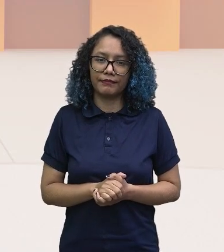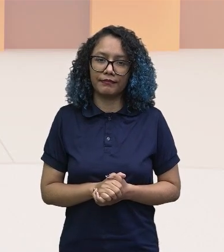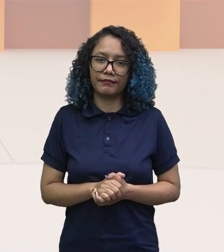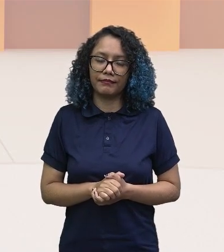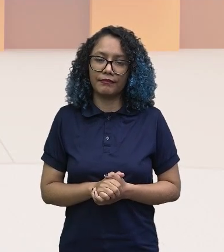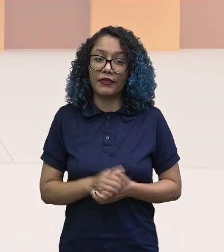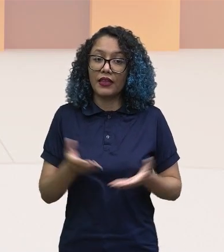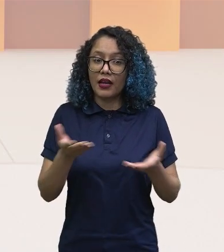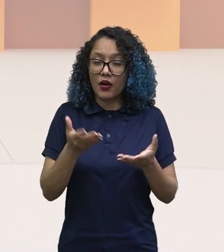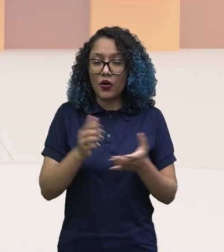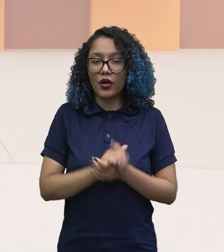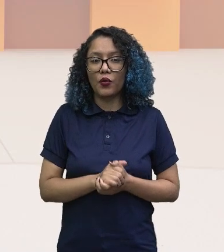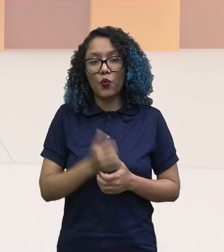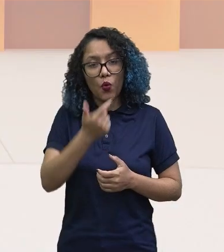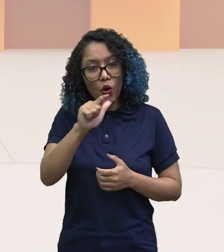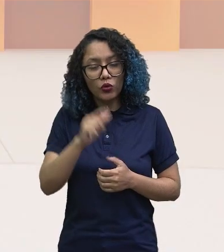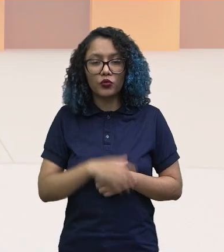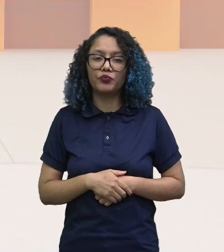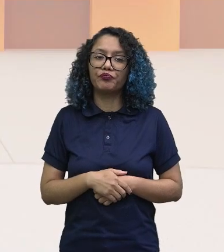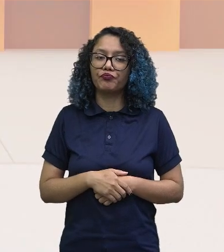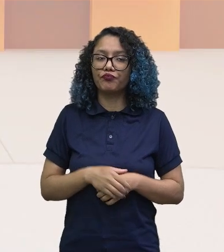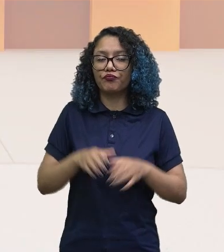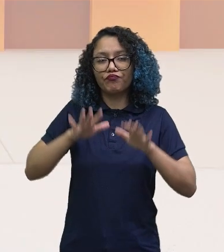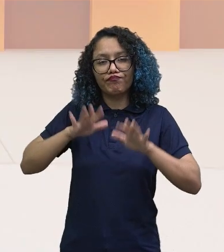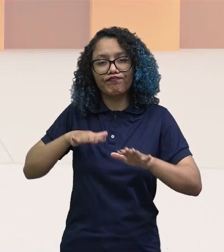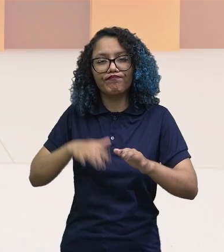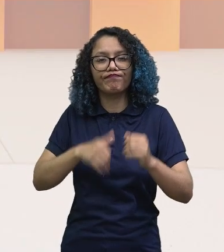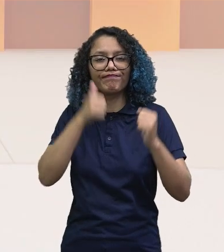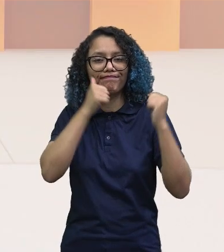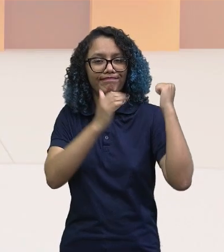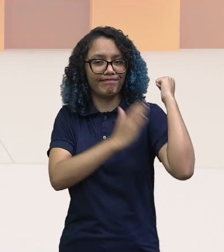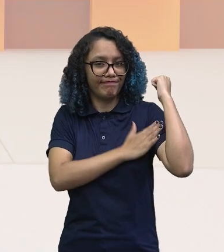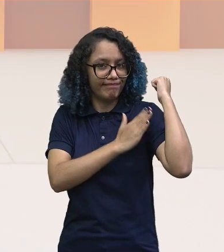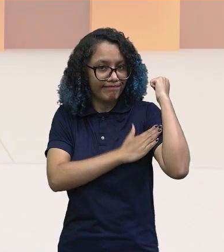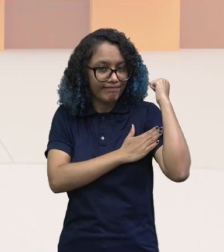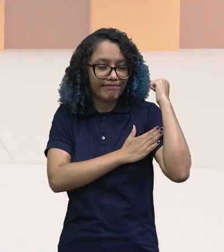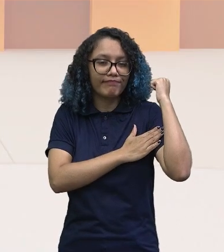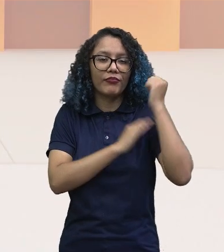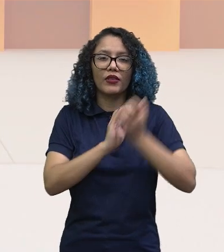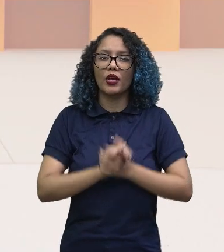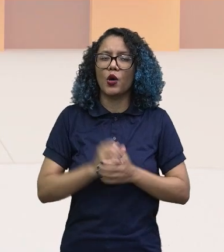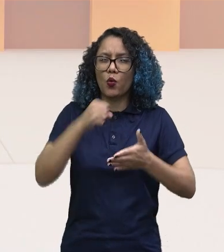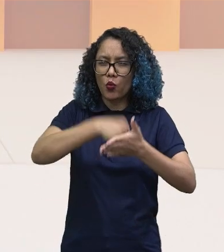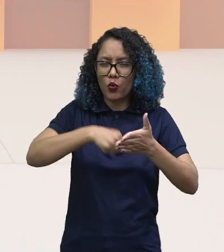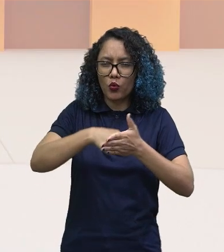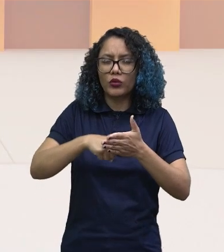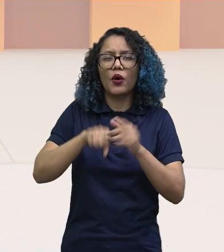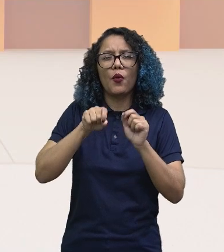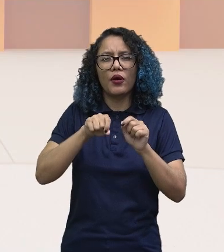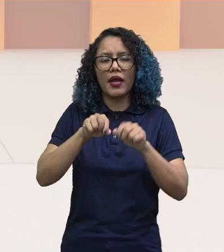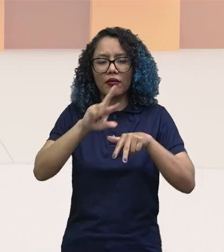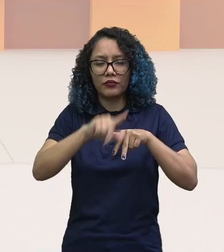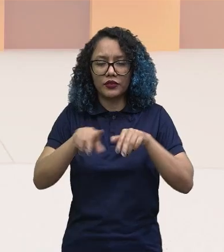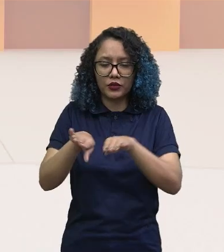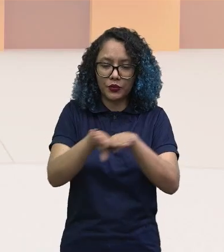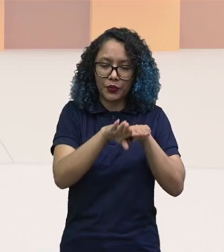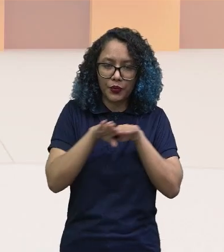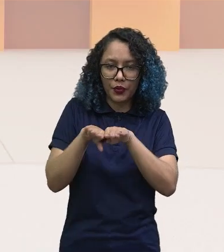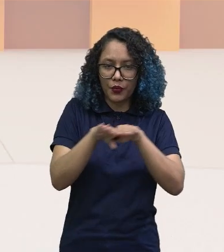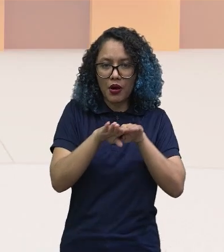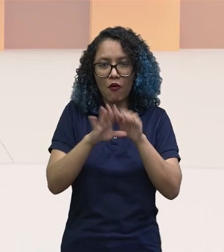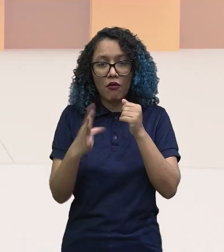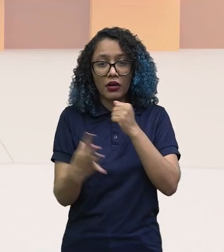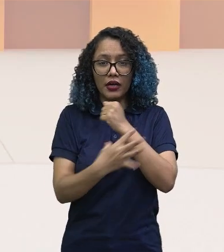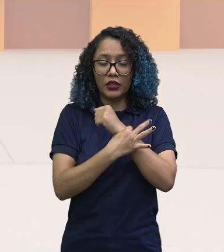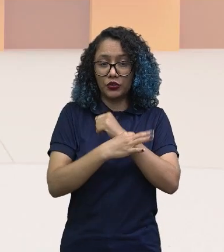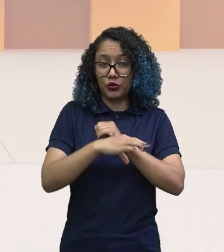gente traz agora o movimento feminista, que é um movimento que luta pela igualdade de gênero, buscando